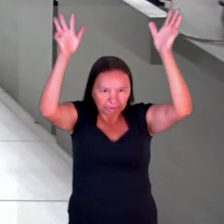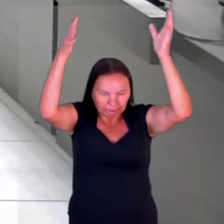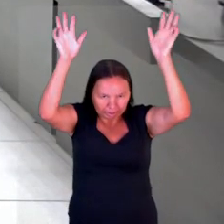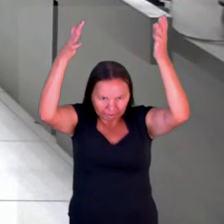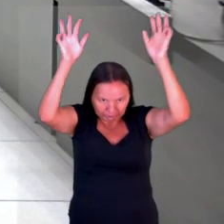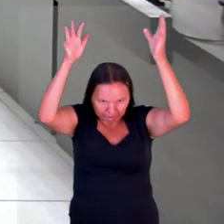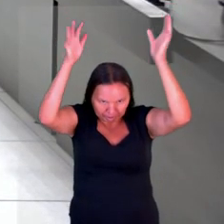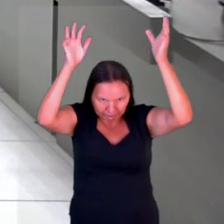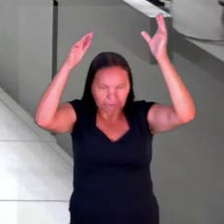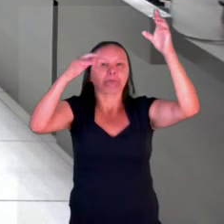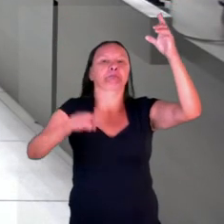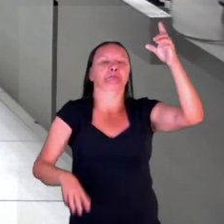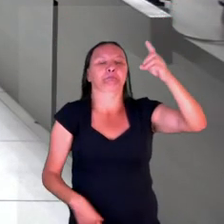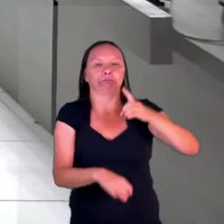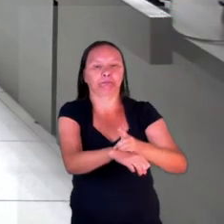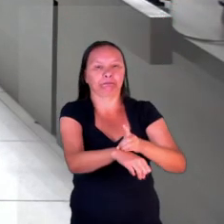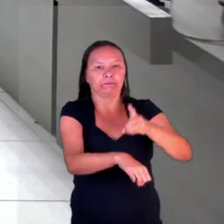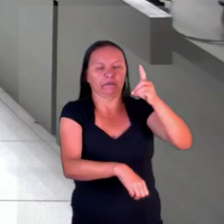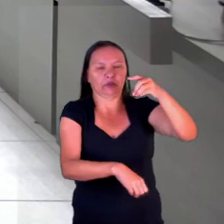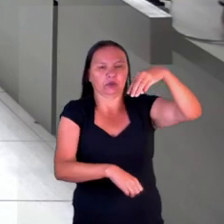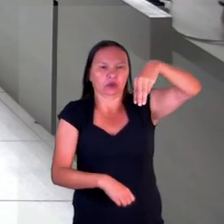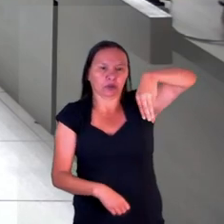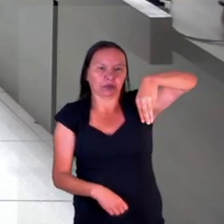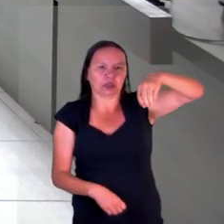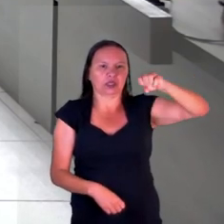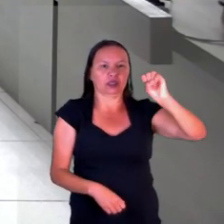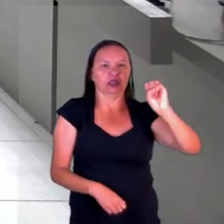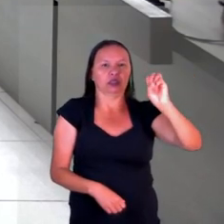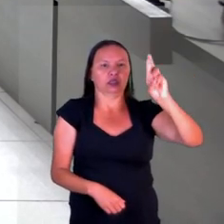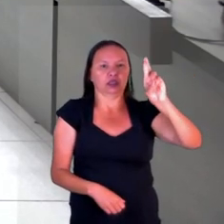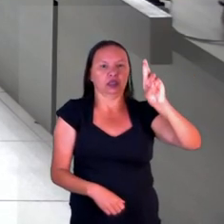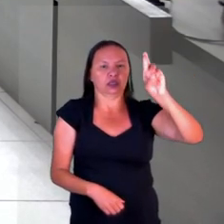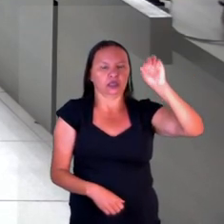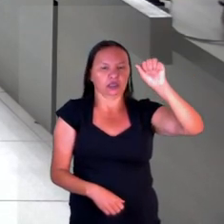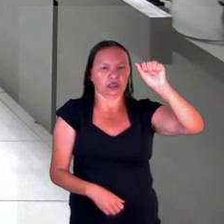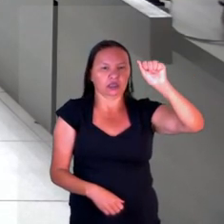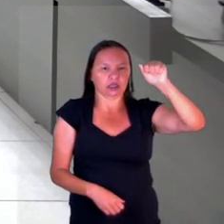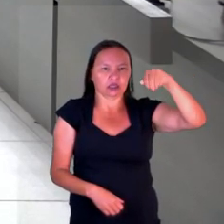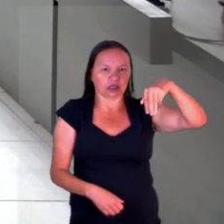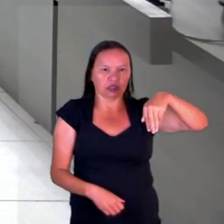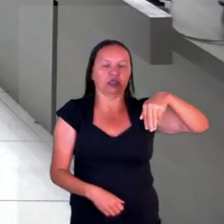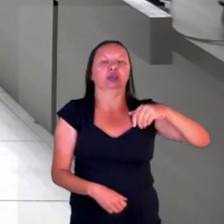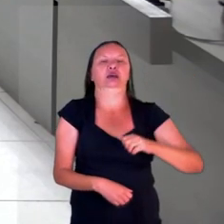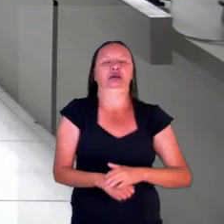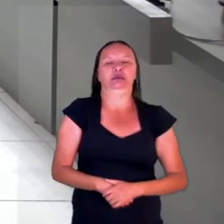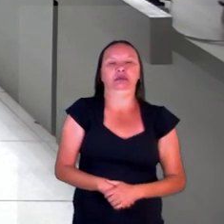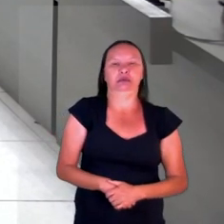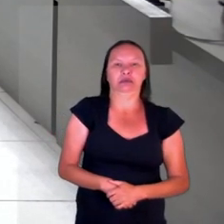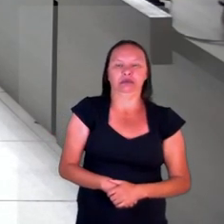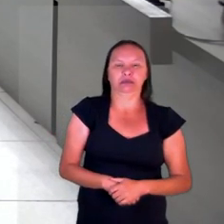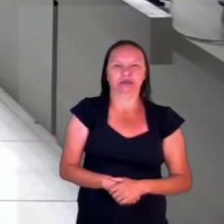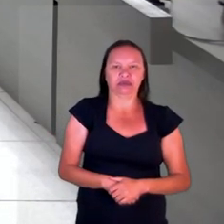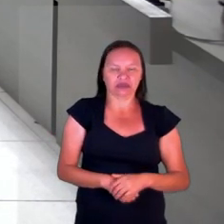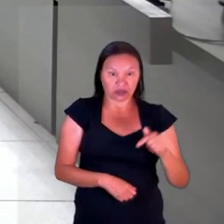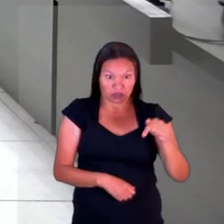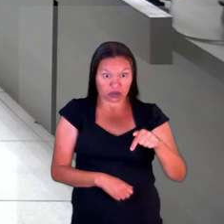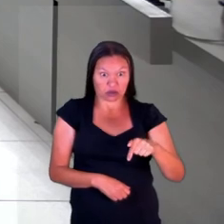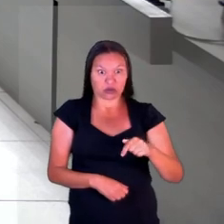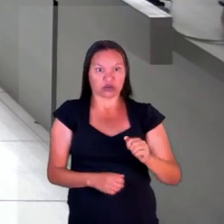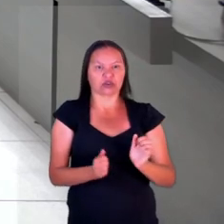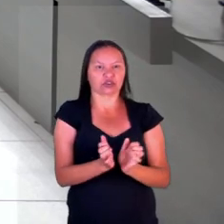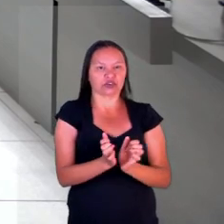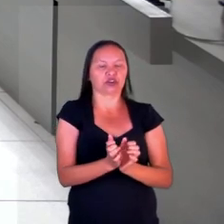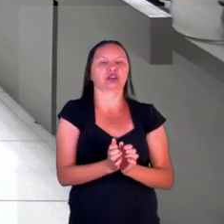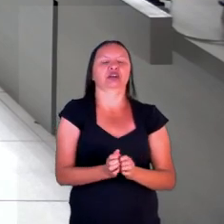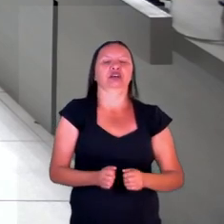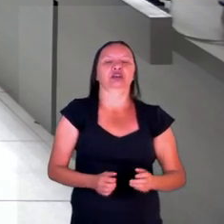Doutora Miri mais uma vez muito obrigada eh Eu Acalmo os corações que ela vai continuar com a gente aqui então